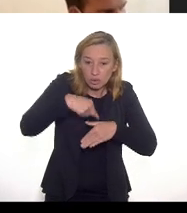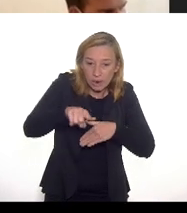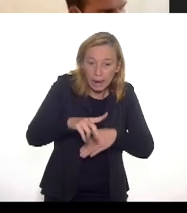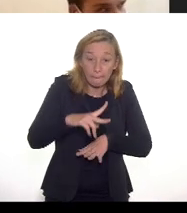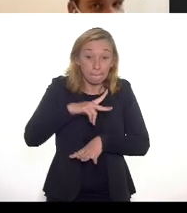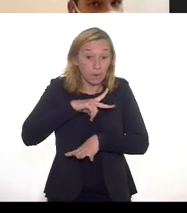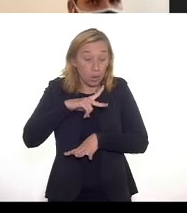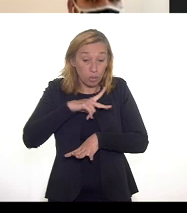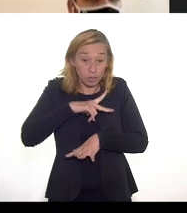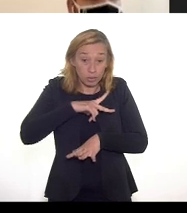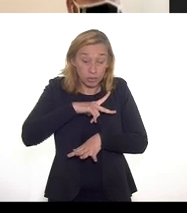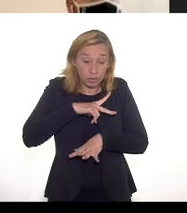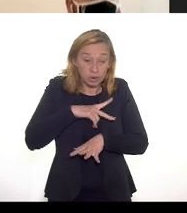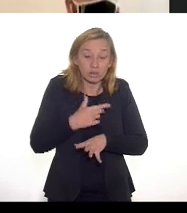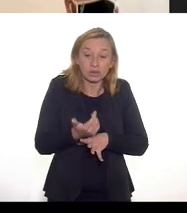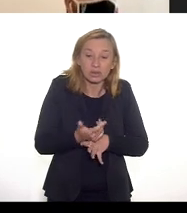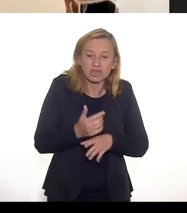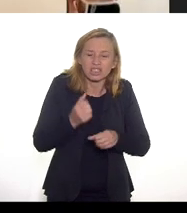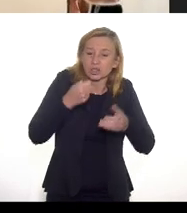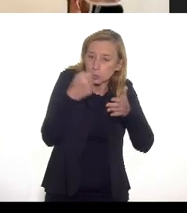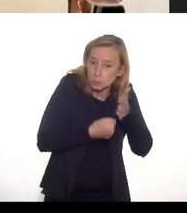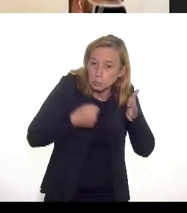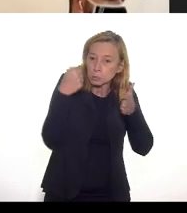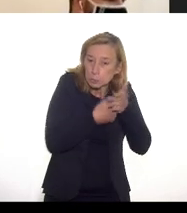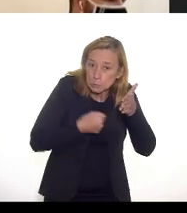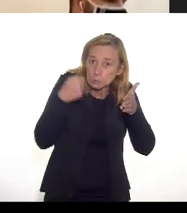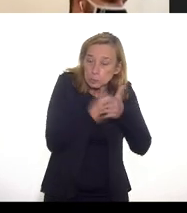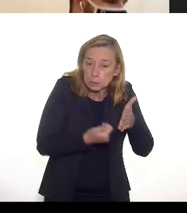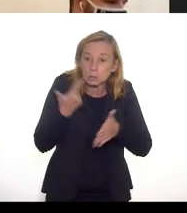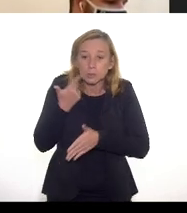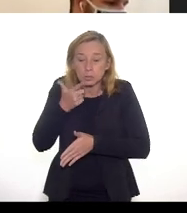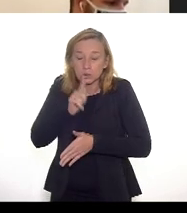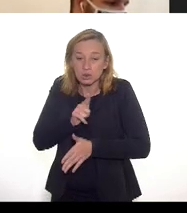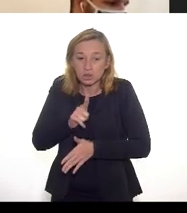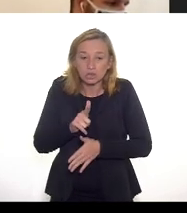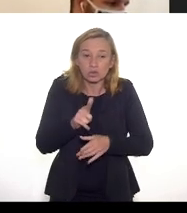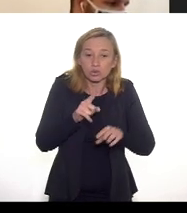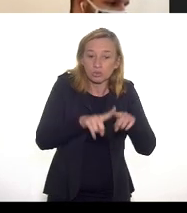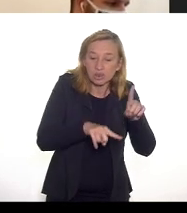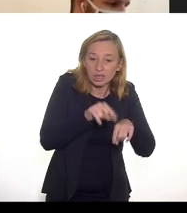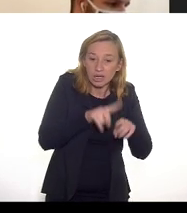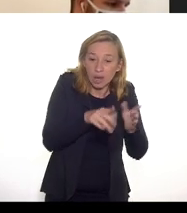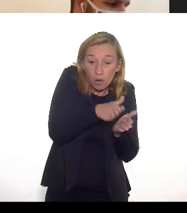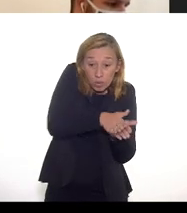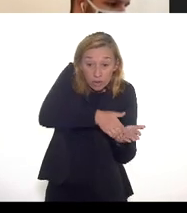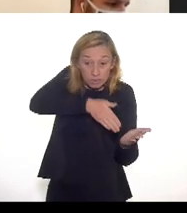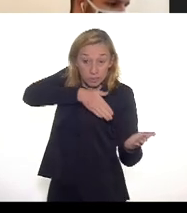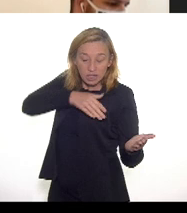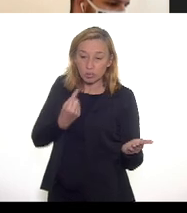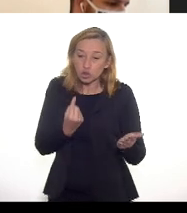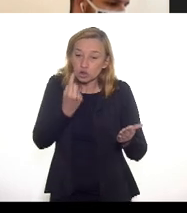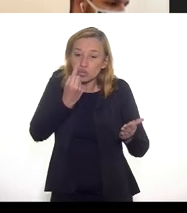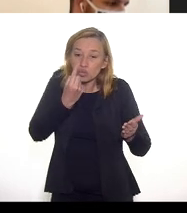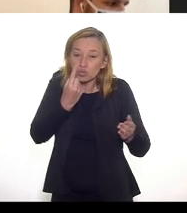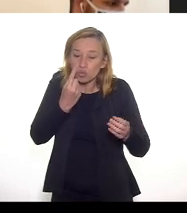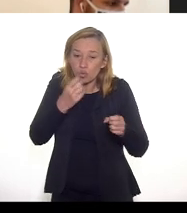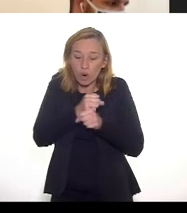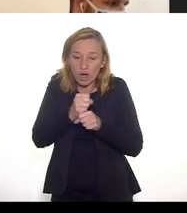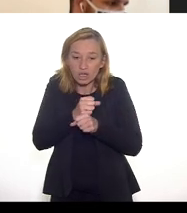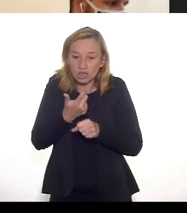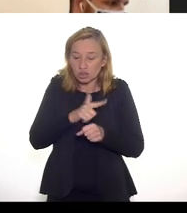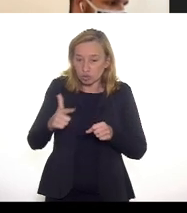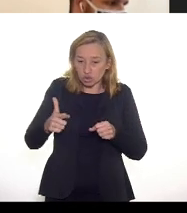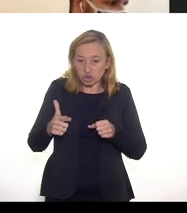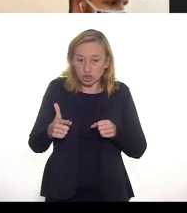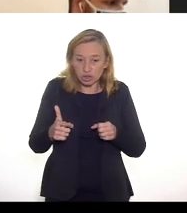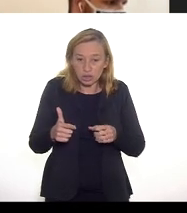própria e depois de muita luta conseguimos o material impresso, depois de um ano sem praticamente